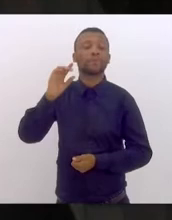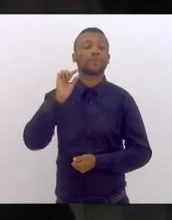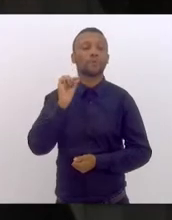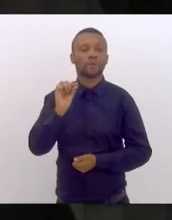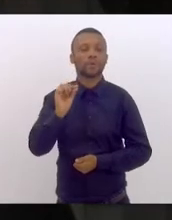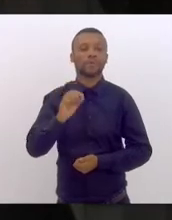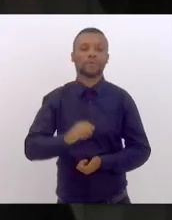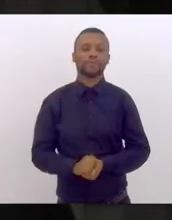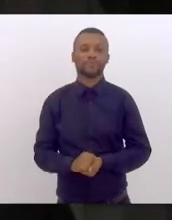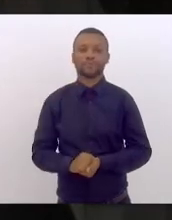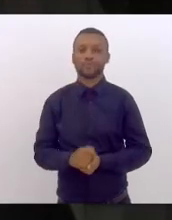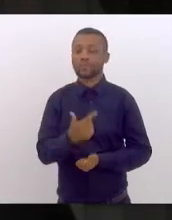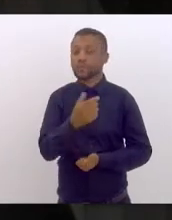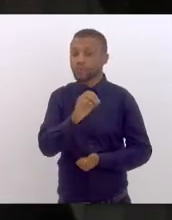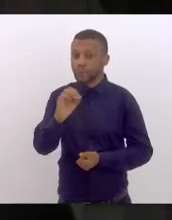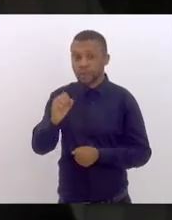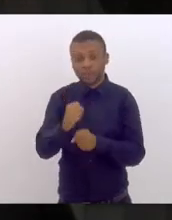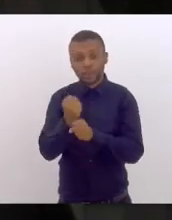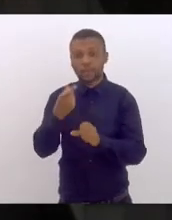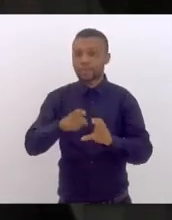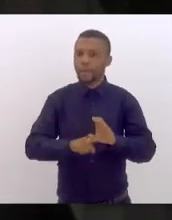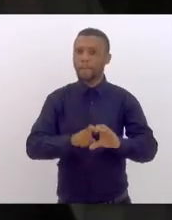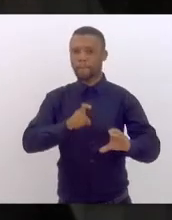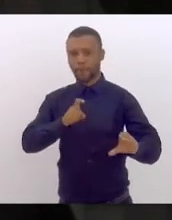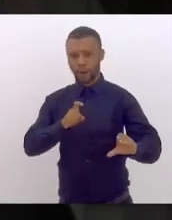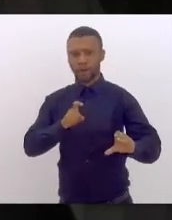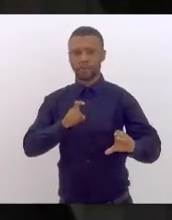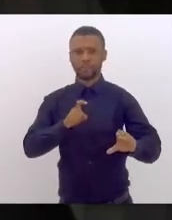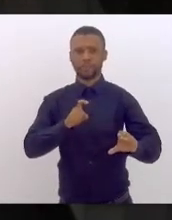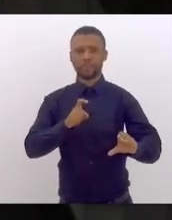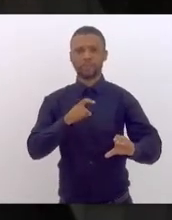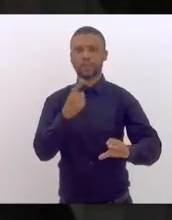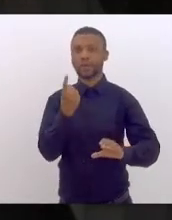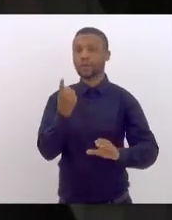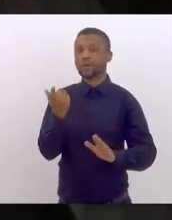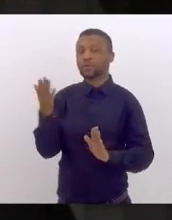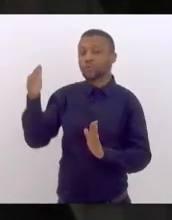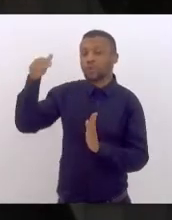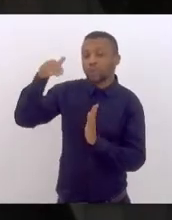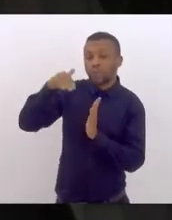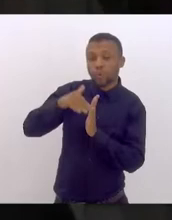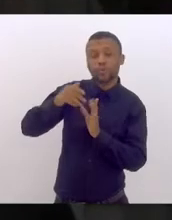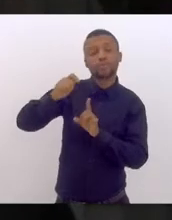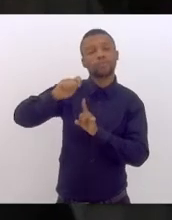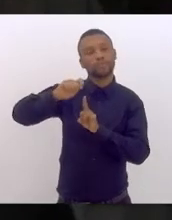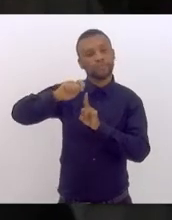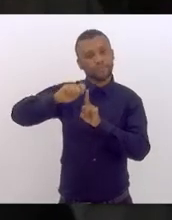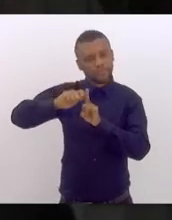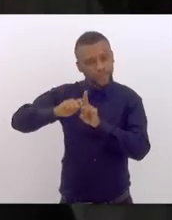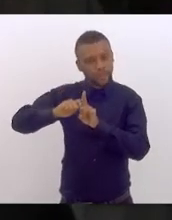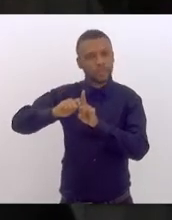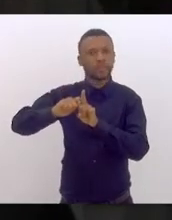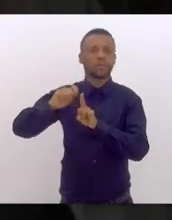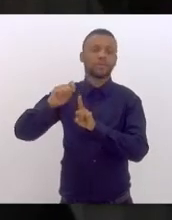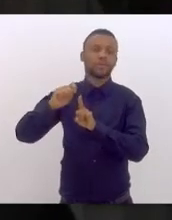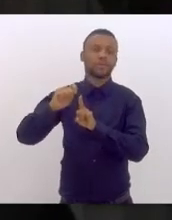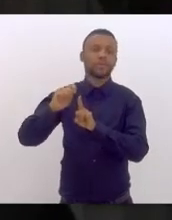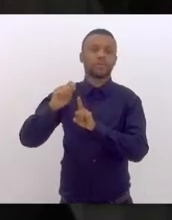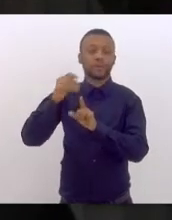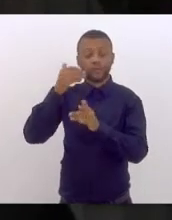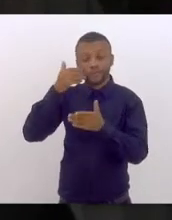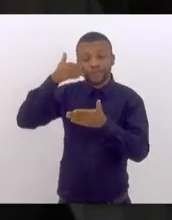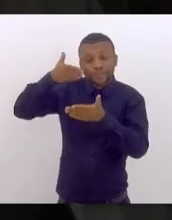o ou 200 anos de independência no último mês de um